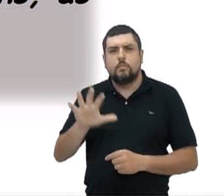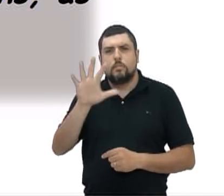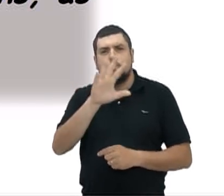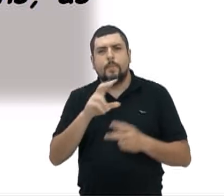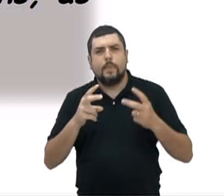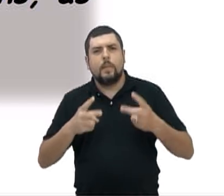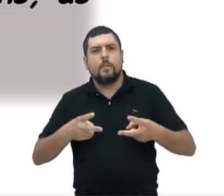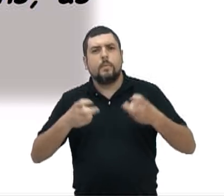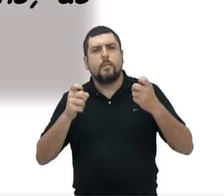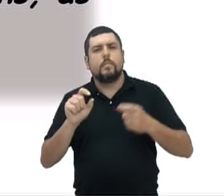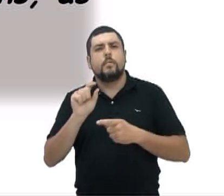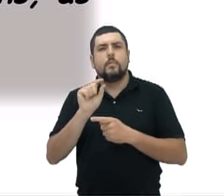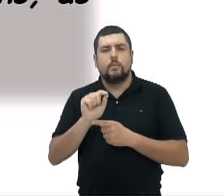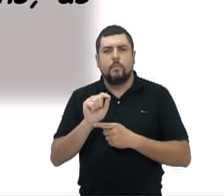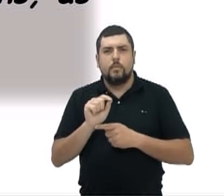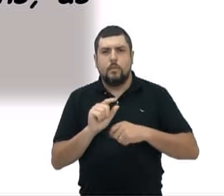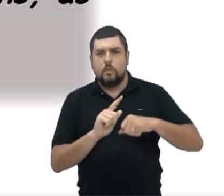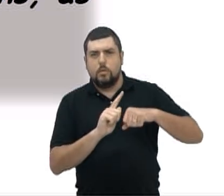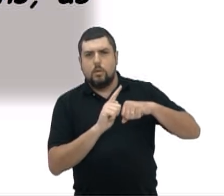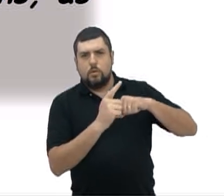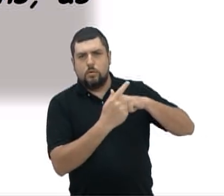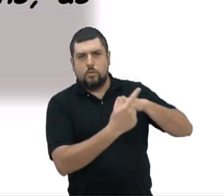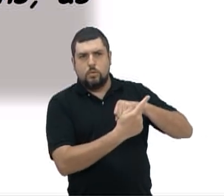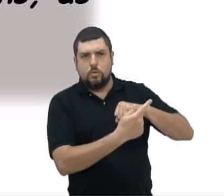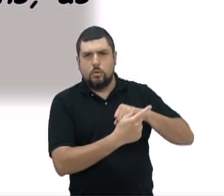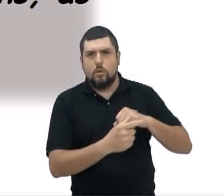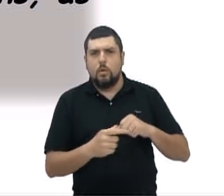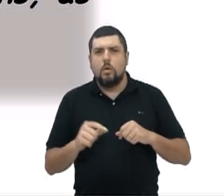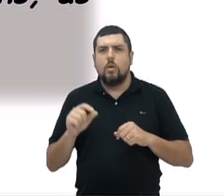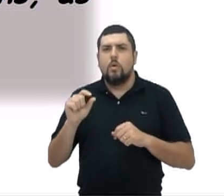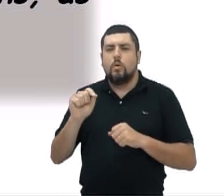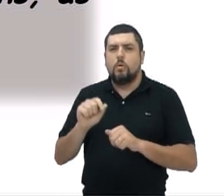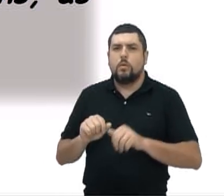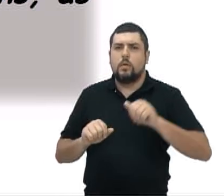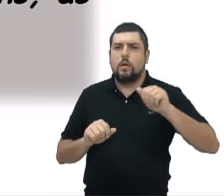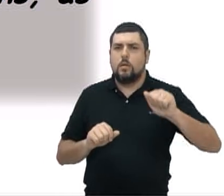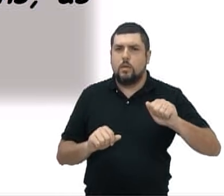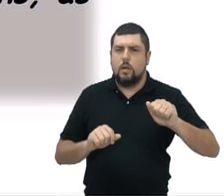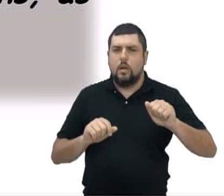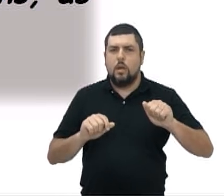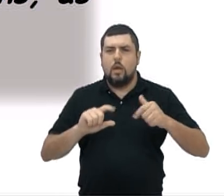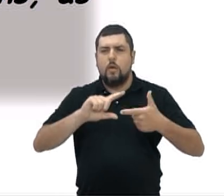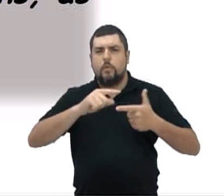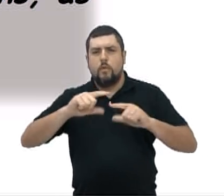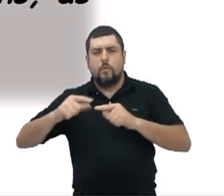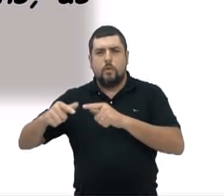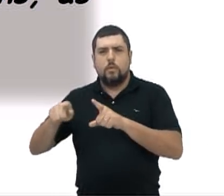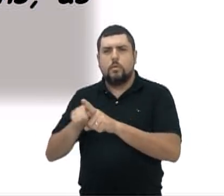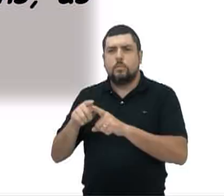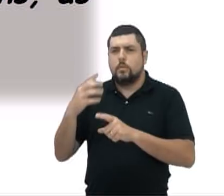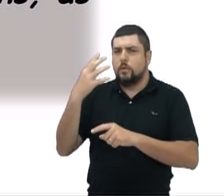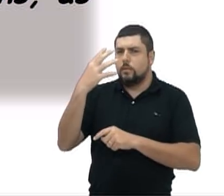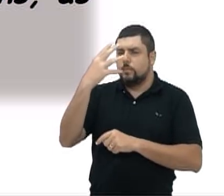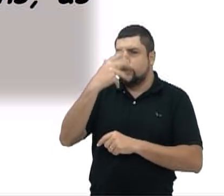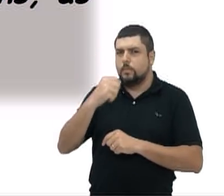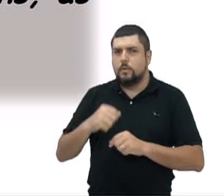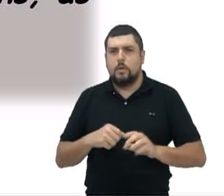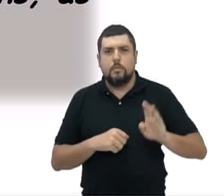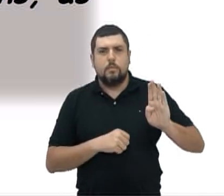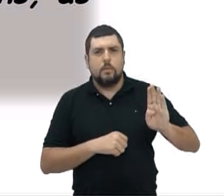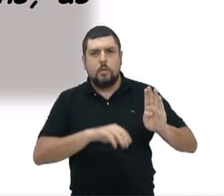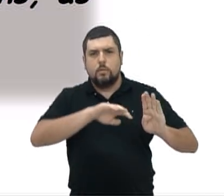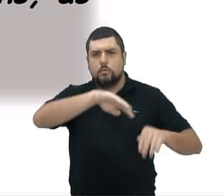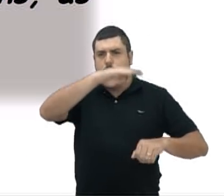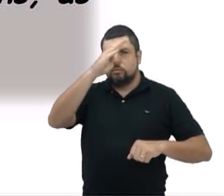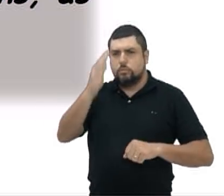a geografia considera as formas e a beleza. Letra B. A geografia considera montanhas e rios. Letra